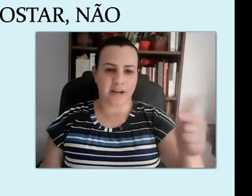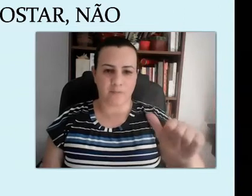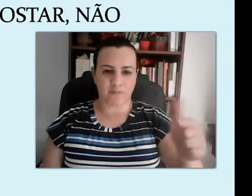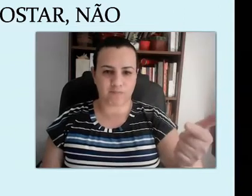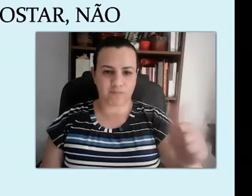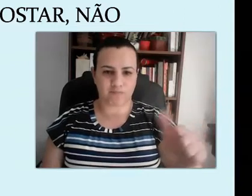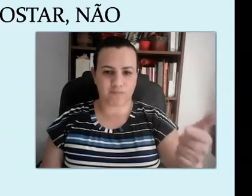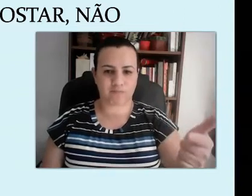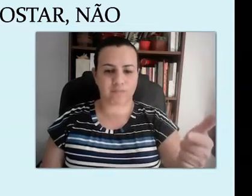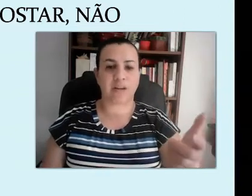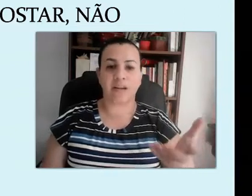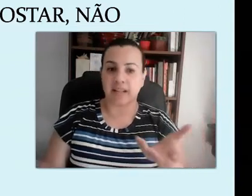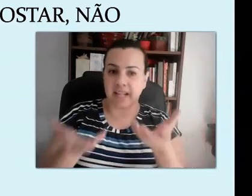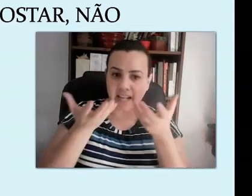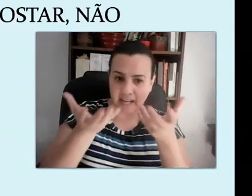não.